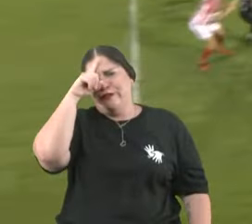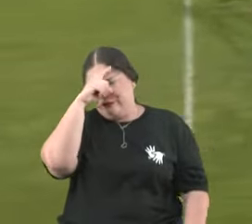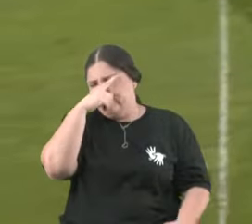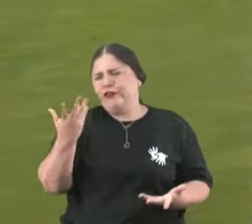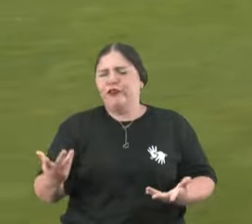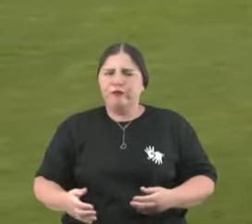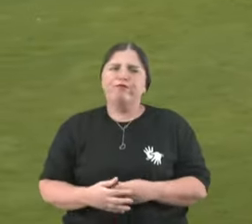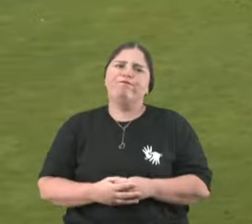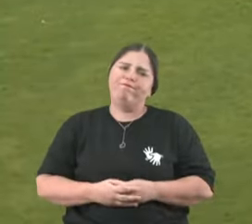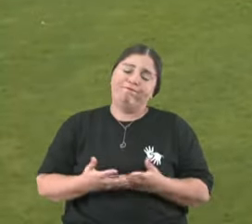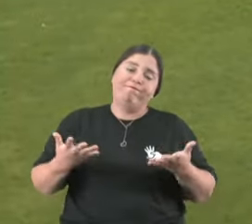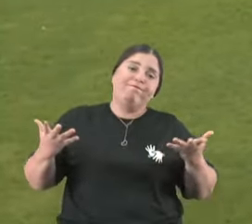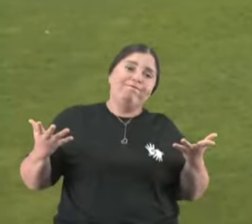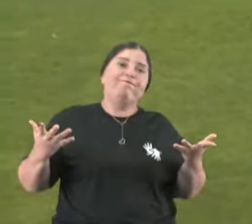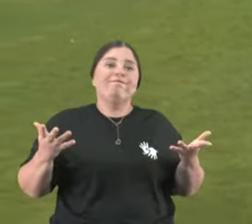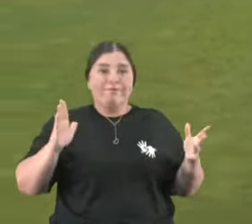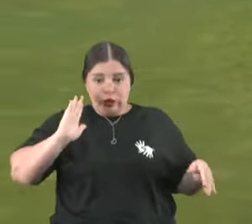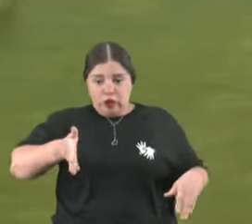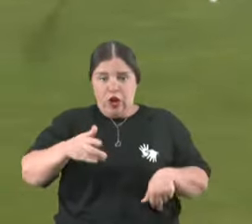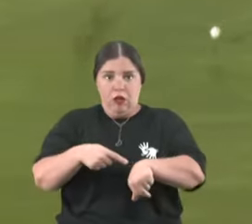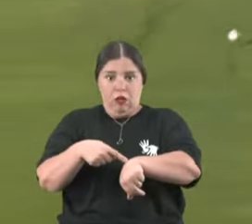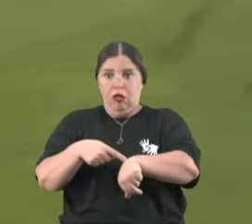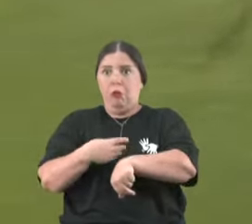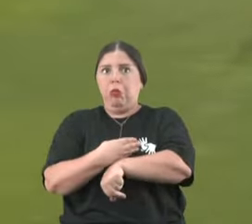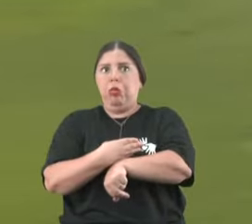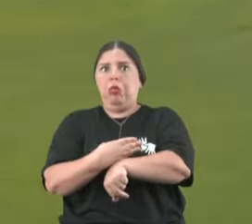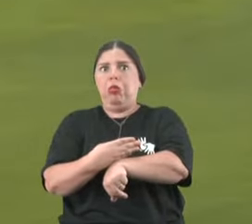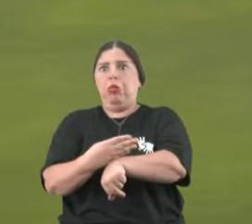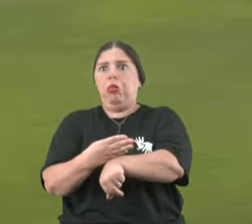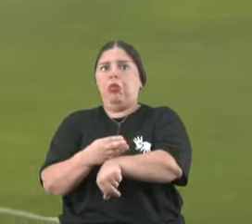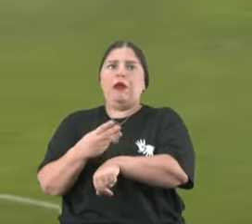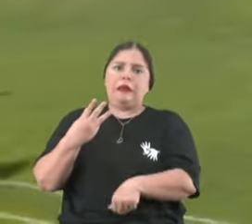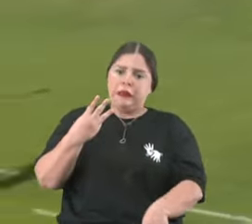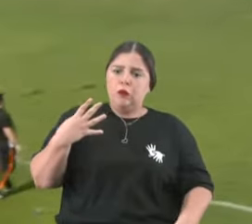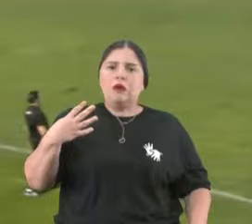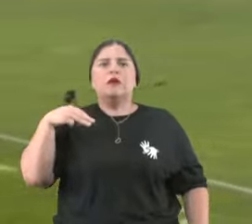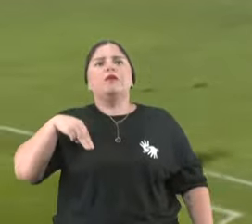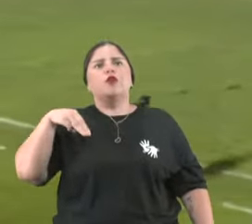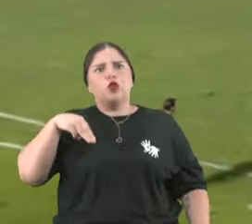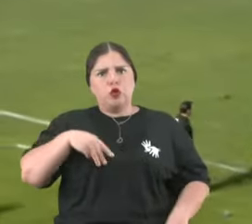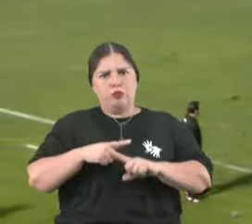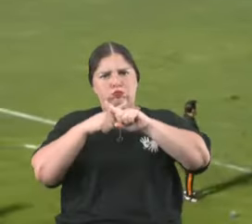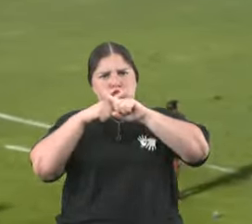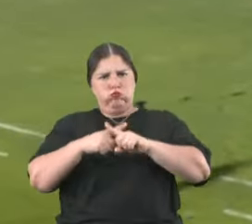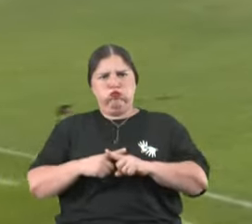Marca de 23 minutos. Segundo tempo, segue tudo igual no marcador.